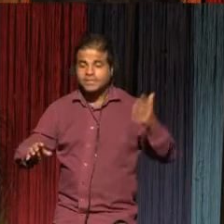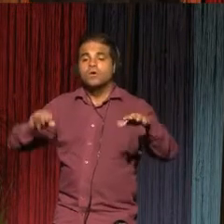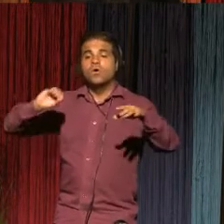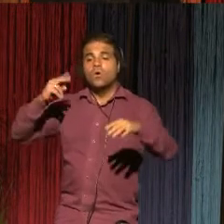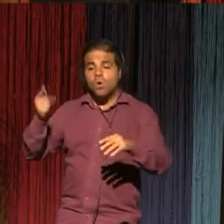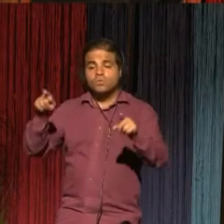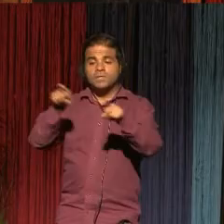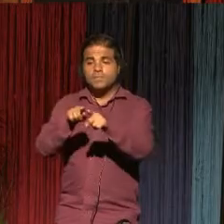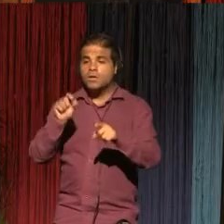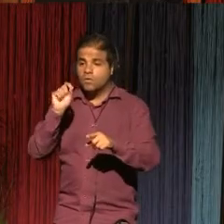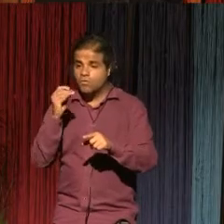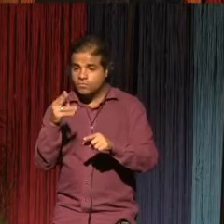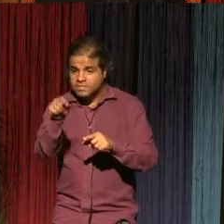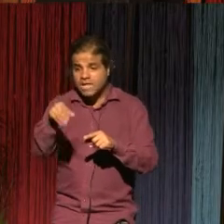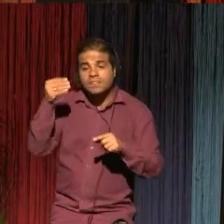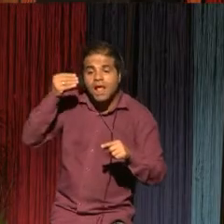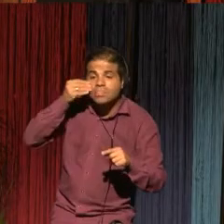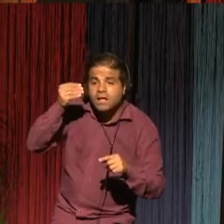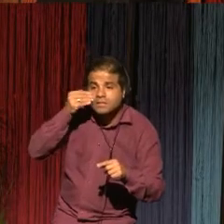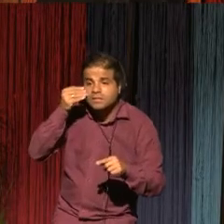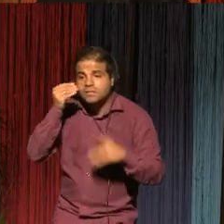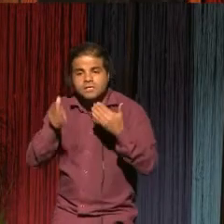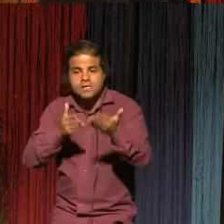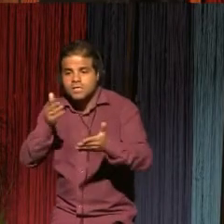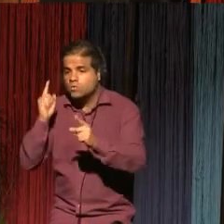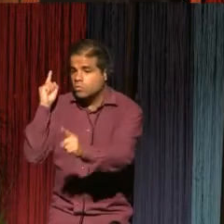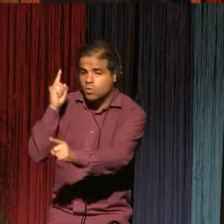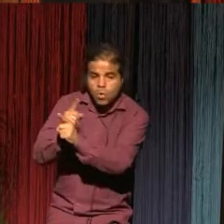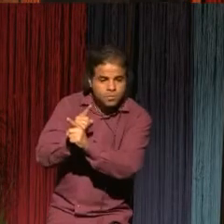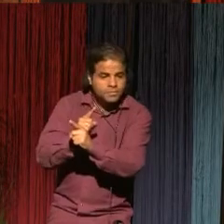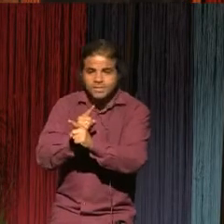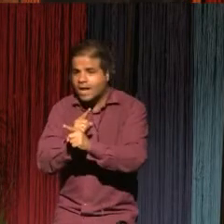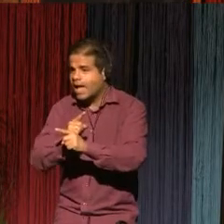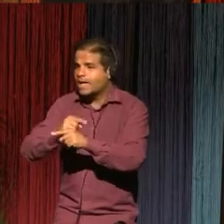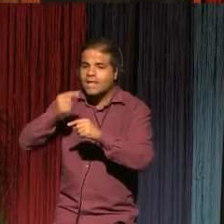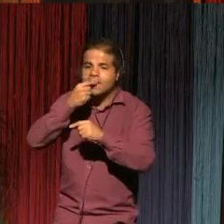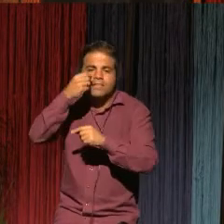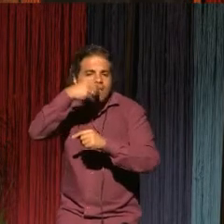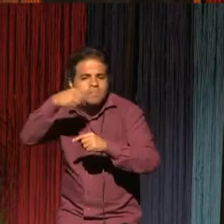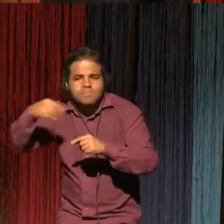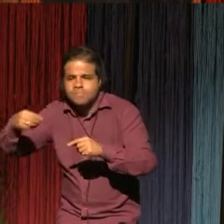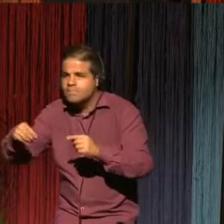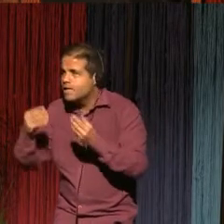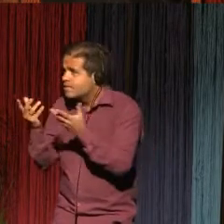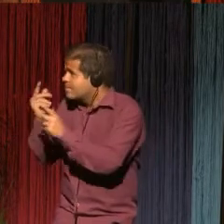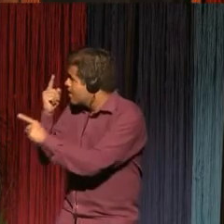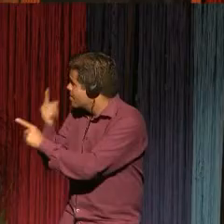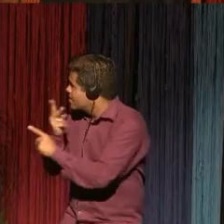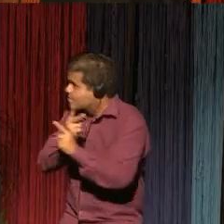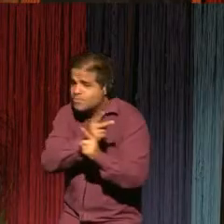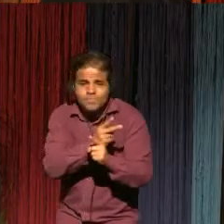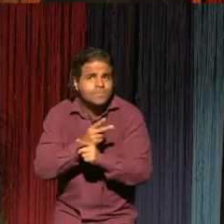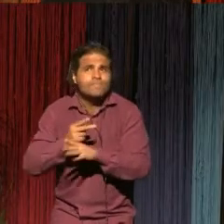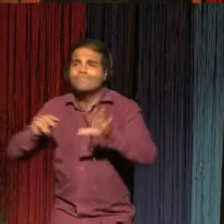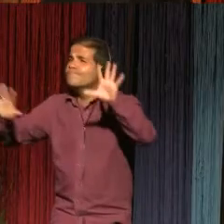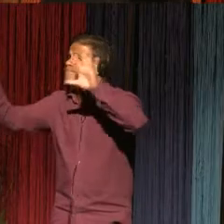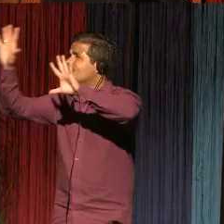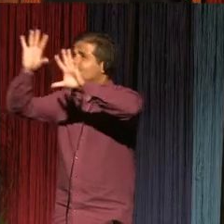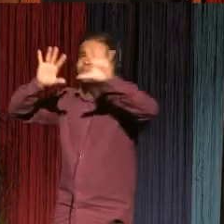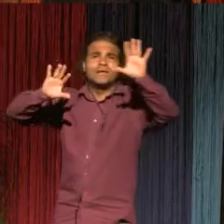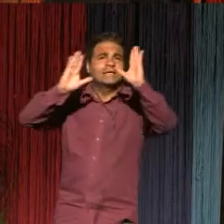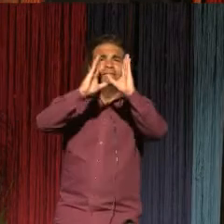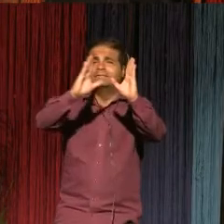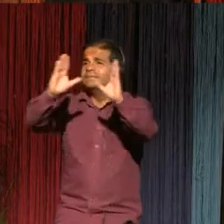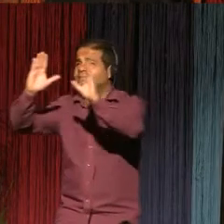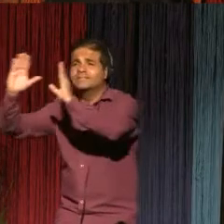Ou quando você está tentando encontrar aquele tempero que você quer no meio daquela